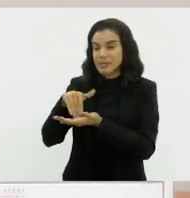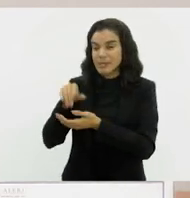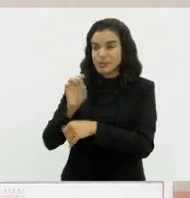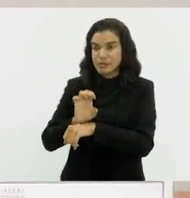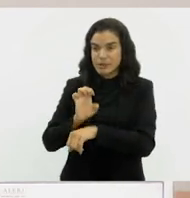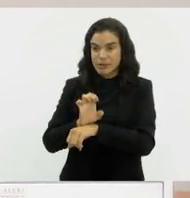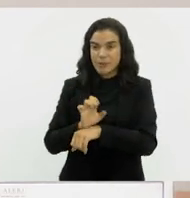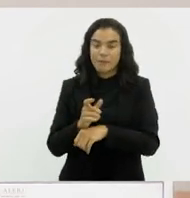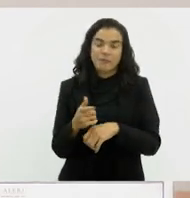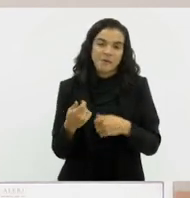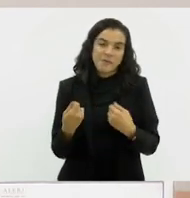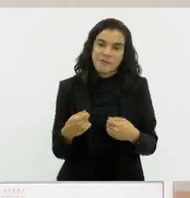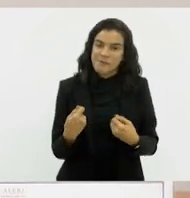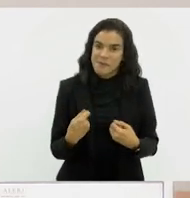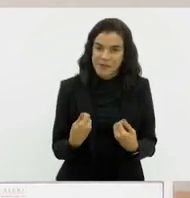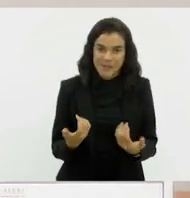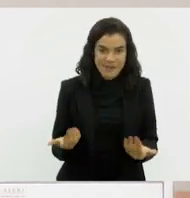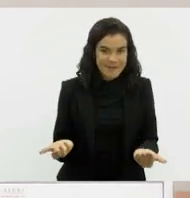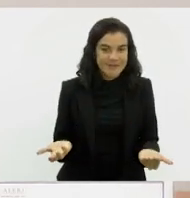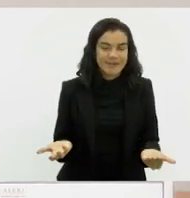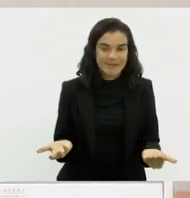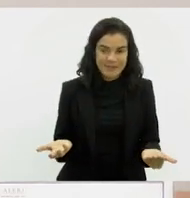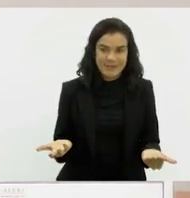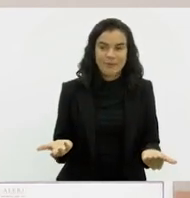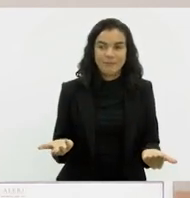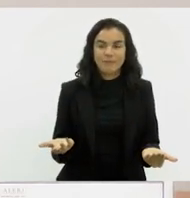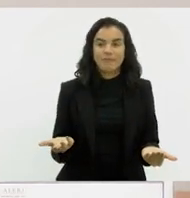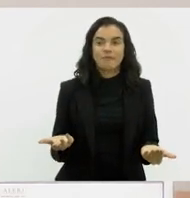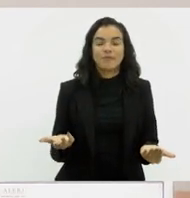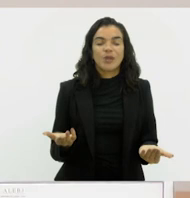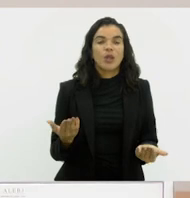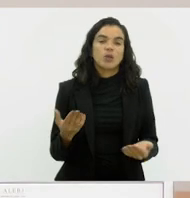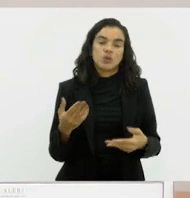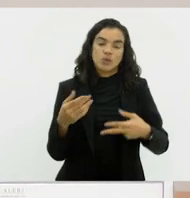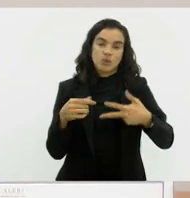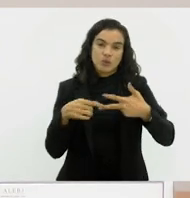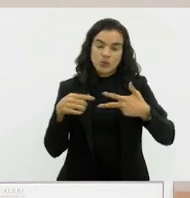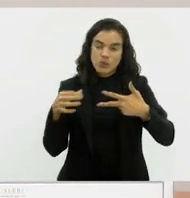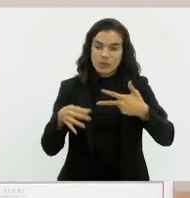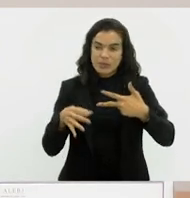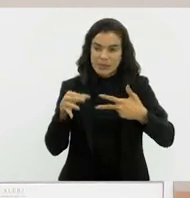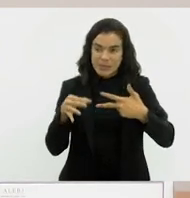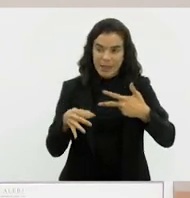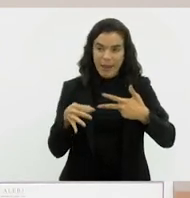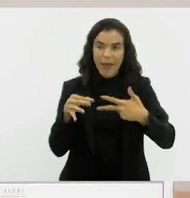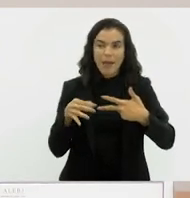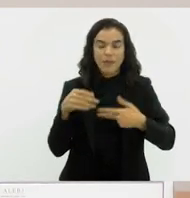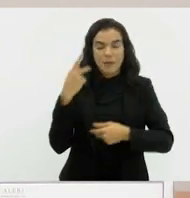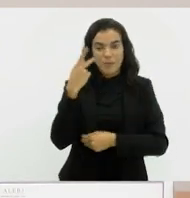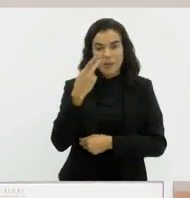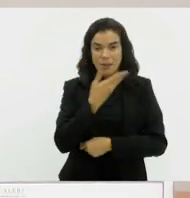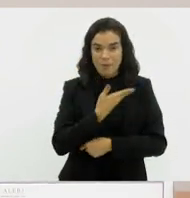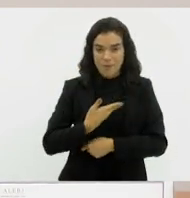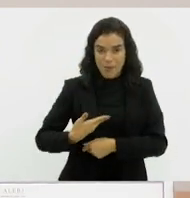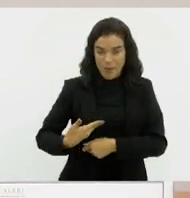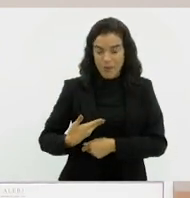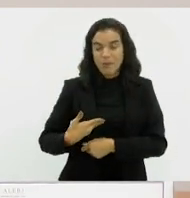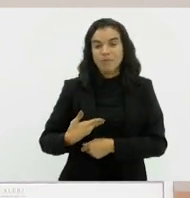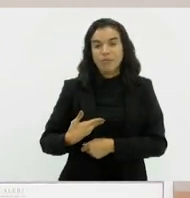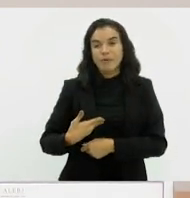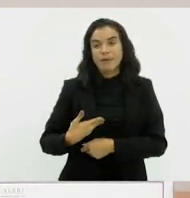que teve que ter essa intervenção do Poder Judiciário numa política pública que é posta.